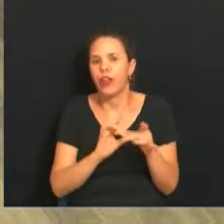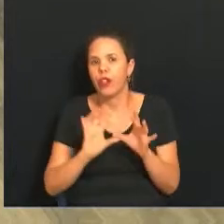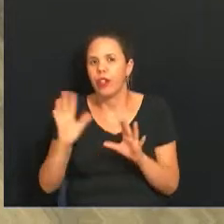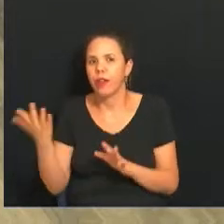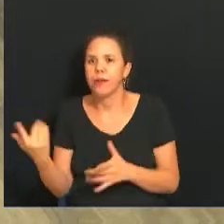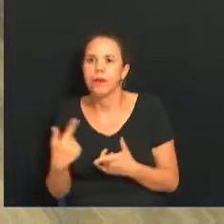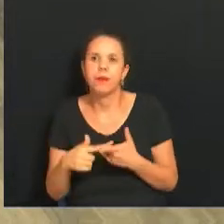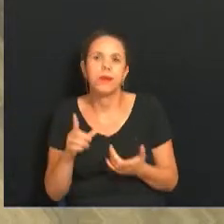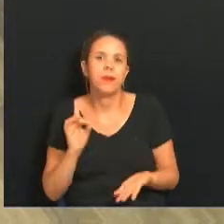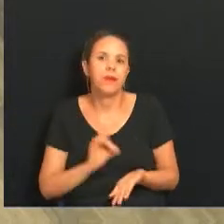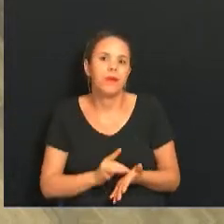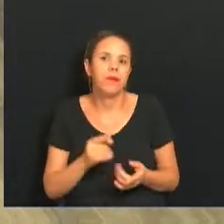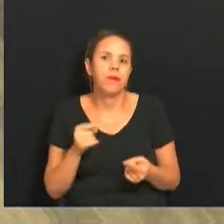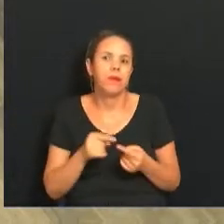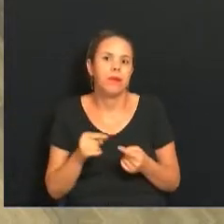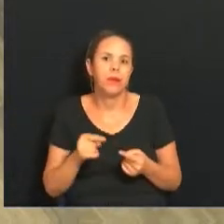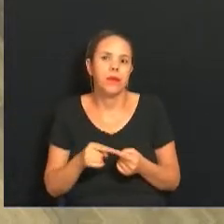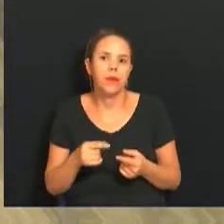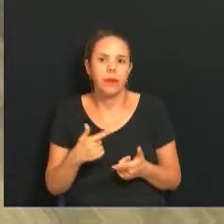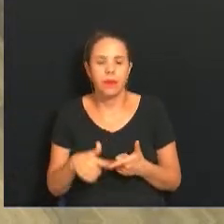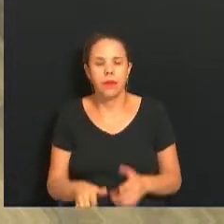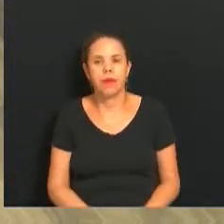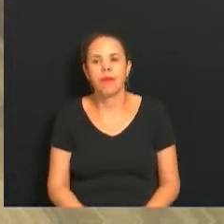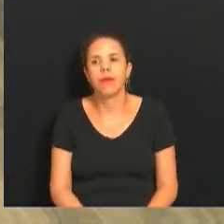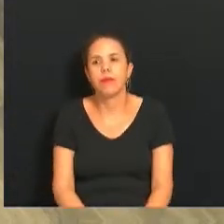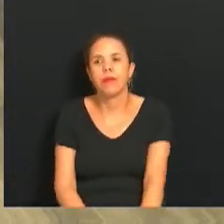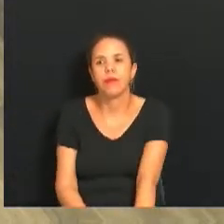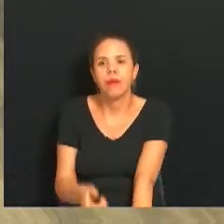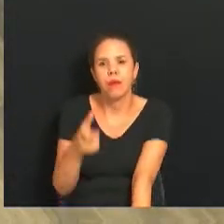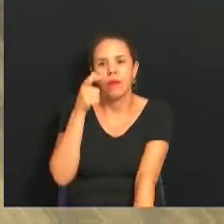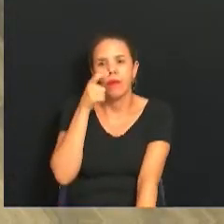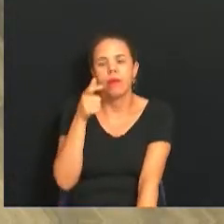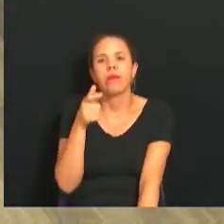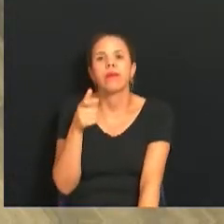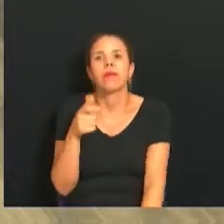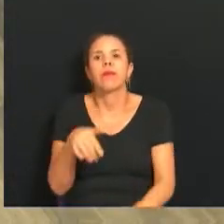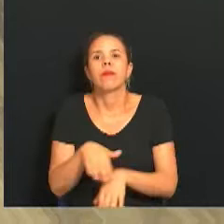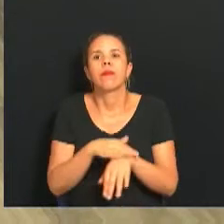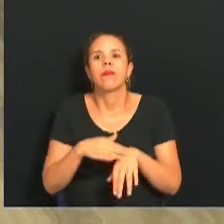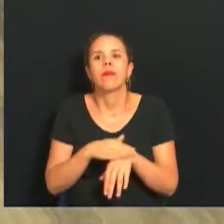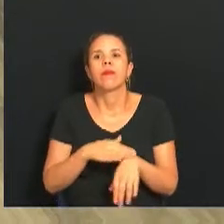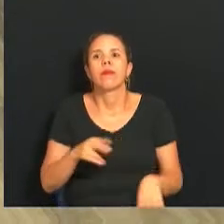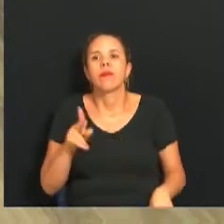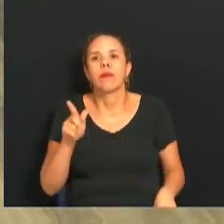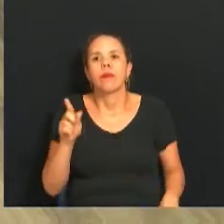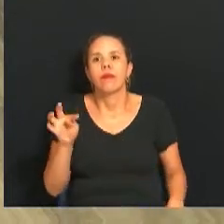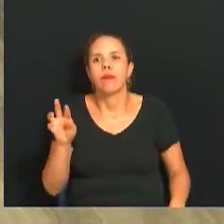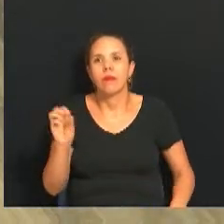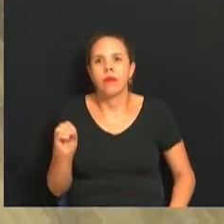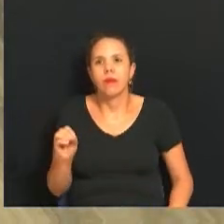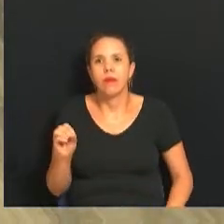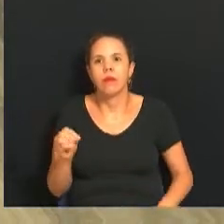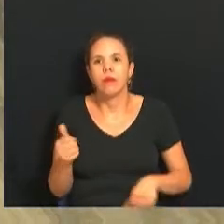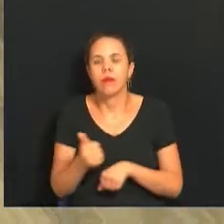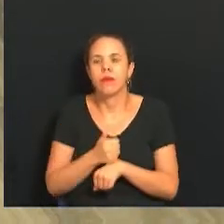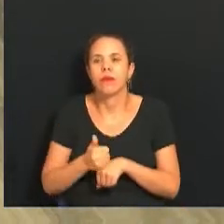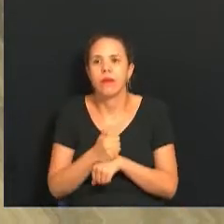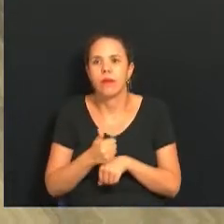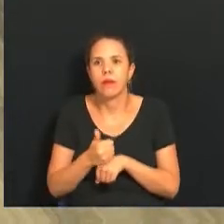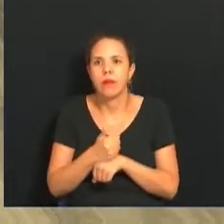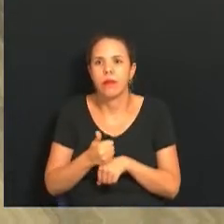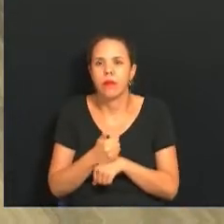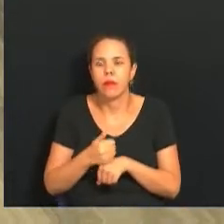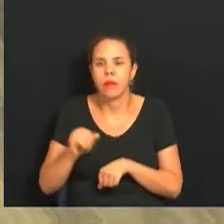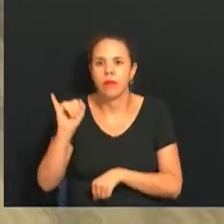realmente a ver, se há um temor. Para quem está nos acompanhando, eu estou conversando com o Gustavo Glotzblum, ele que é especialista em relações